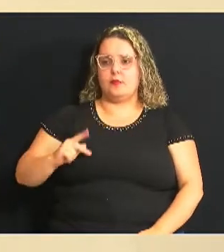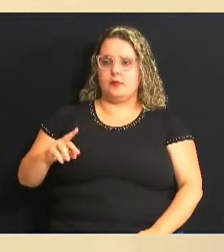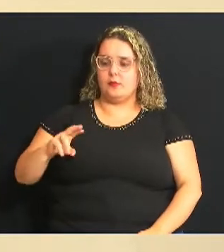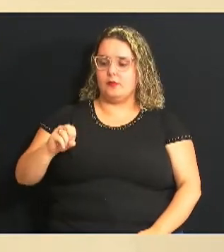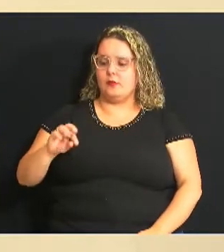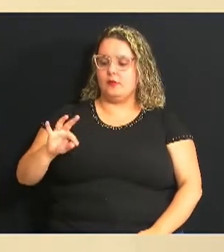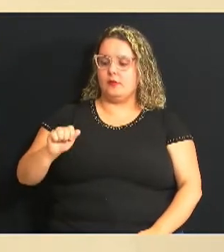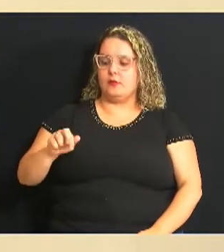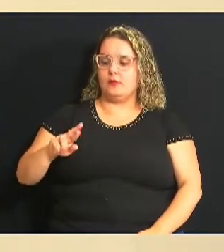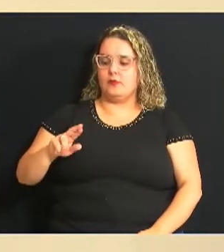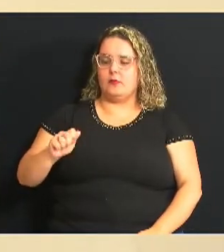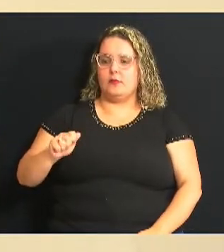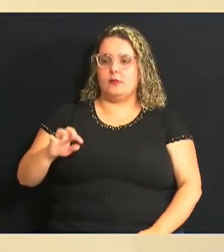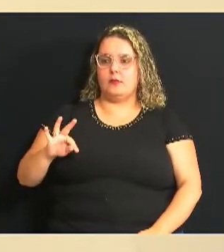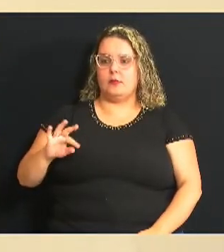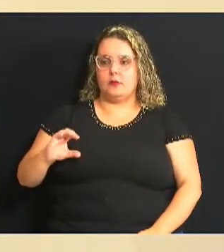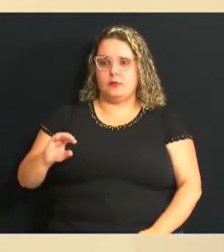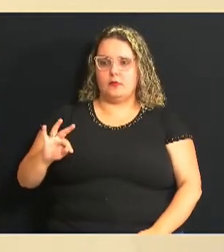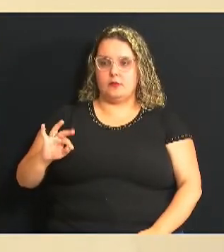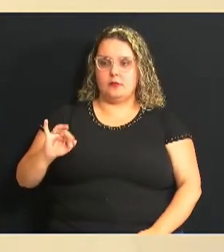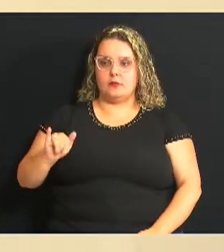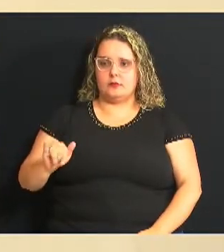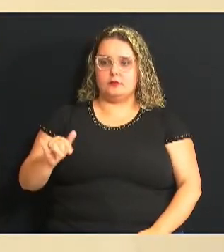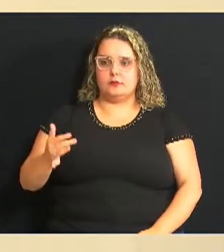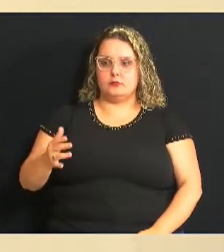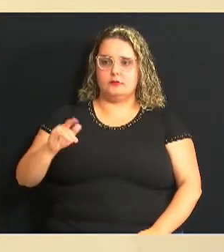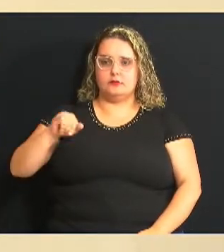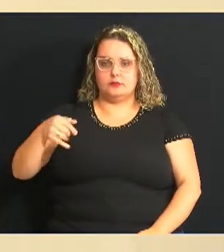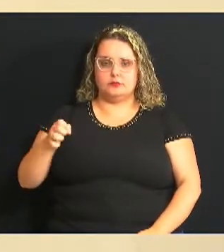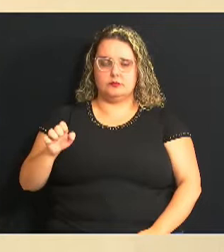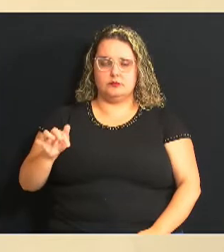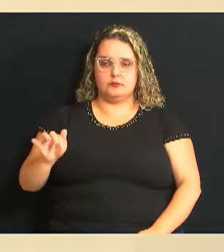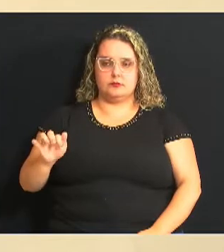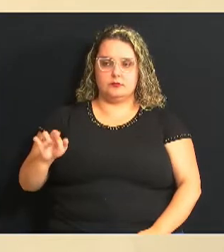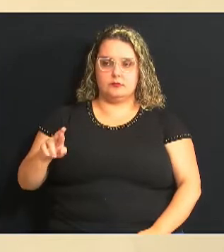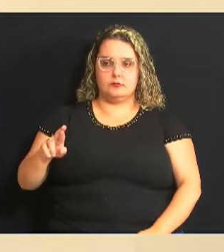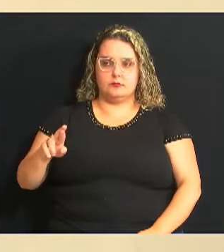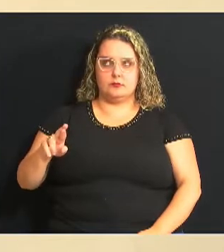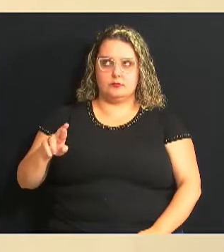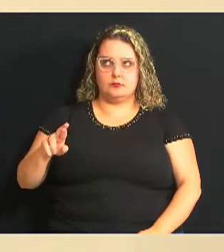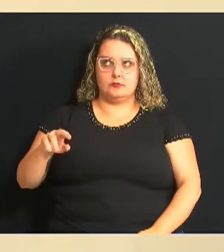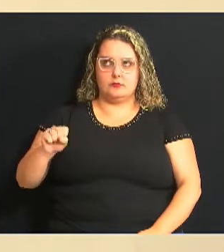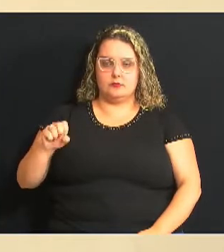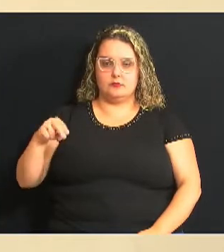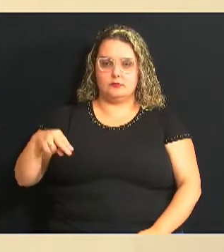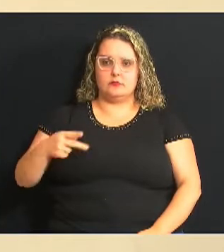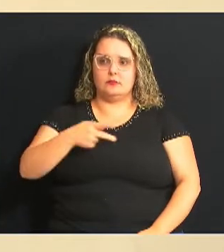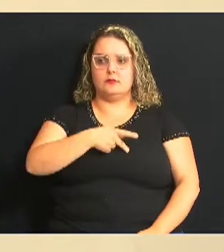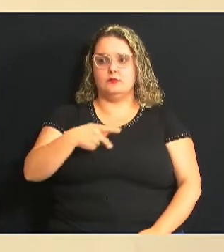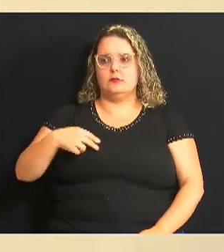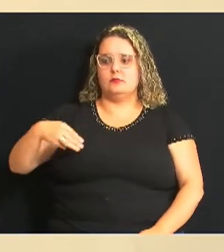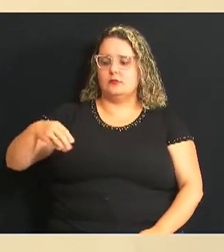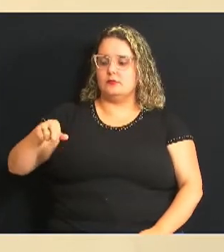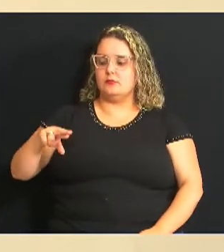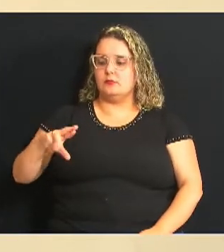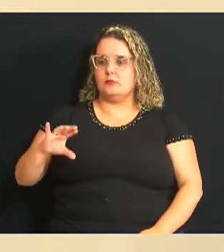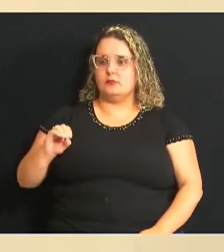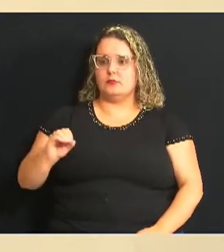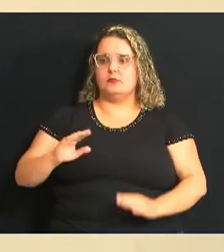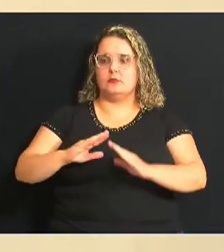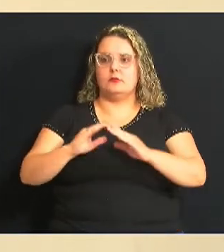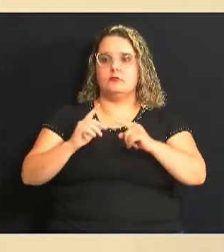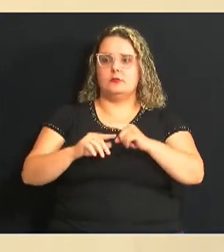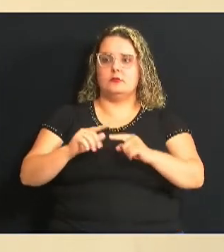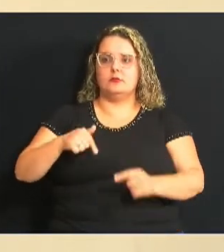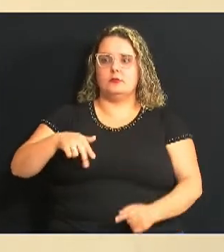Clube de Campinas Convivência, Jefferson Gonçalves. Pastor Marcos Cesareto, da Igreja Quadrangular